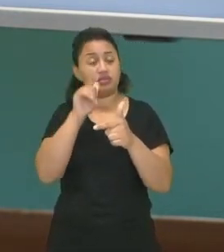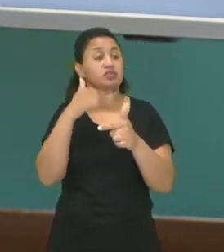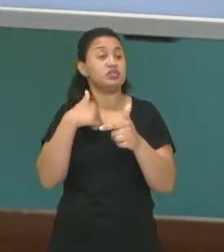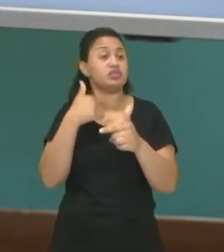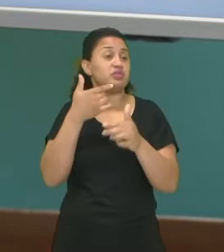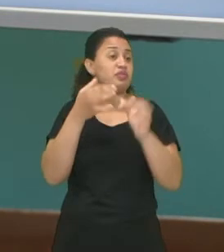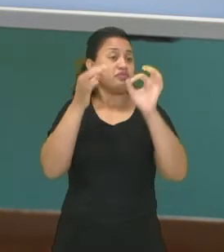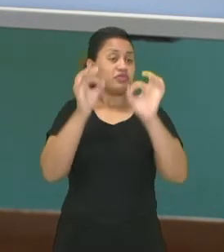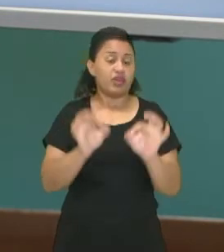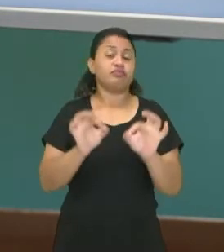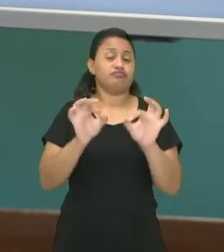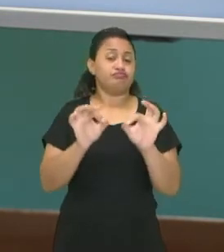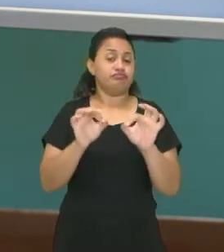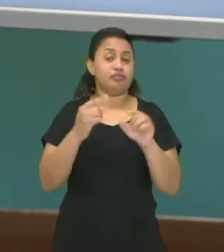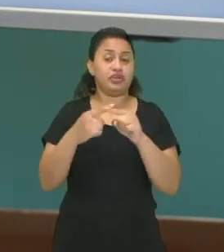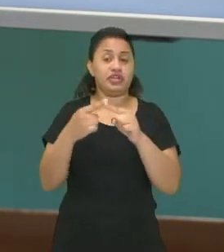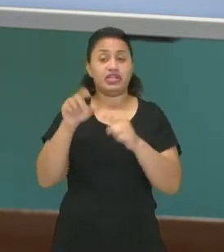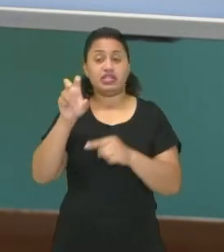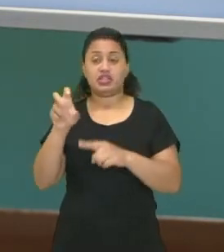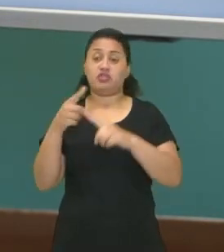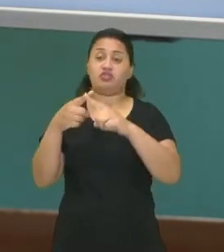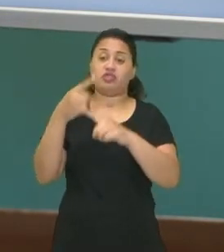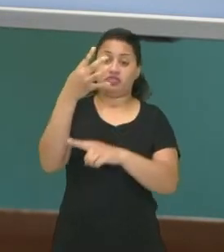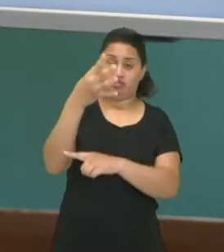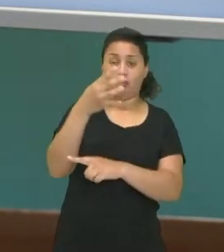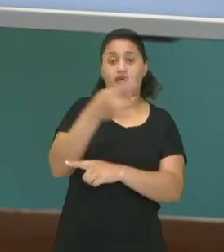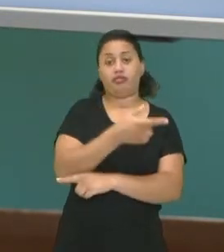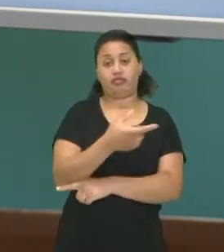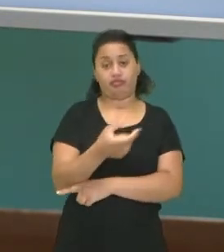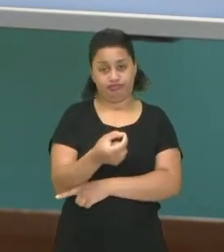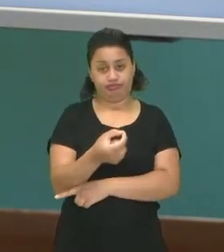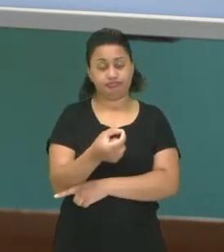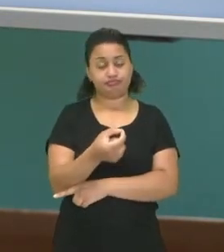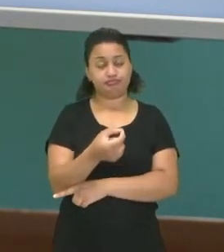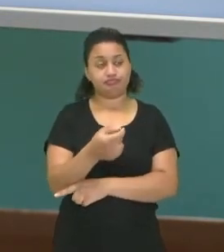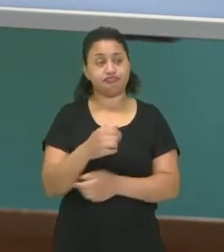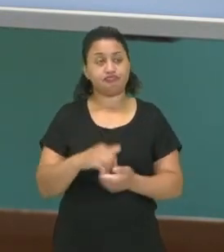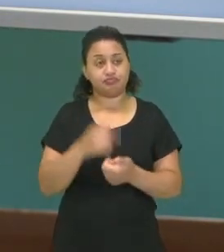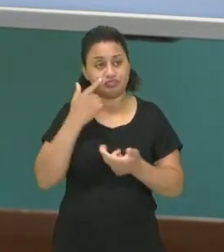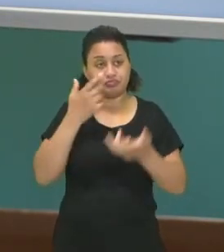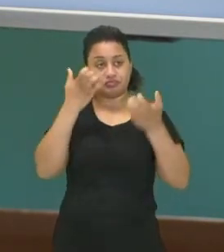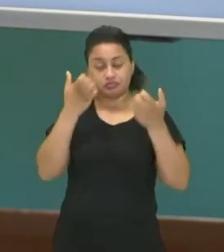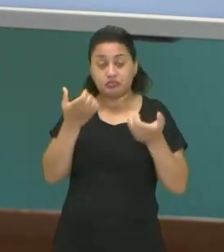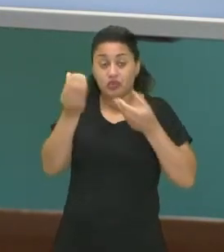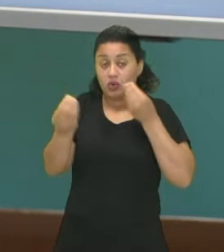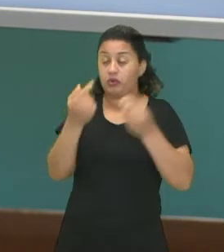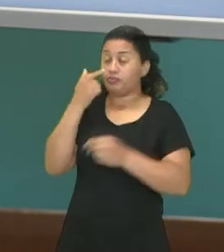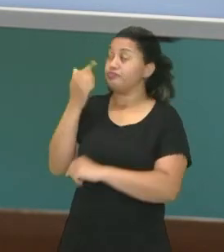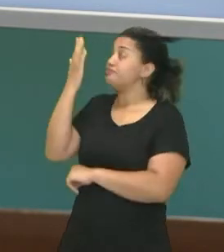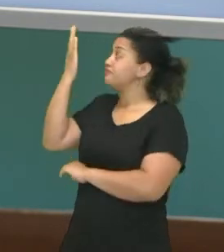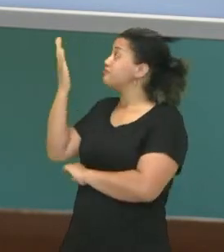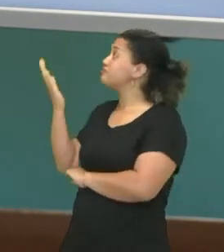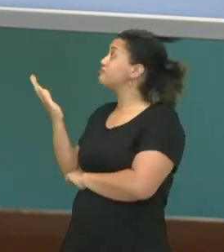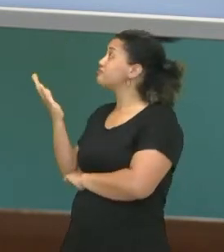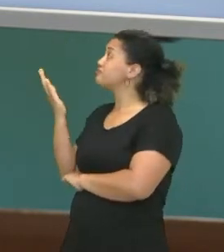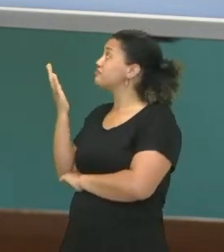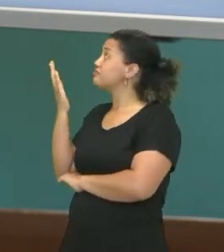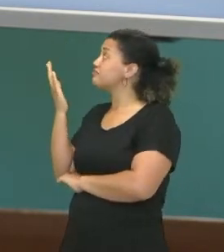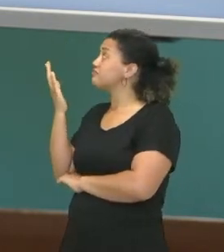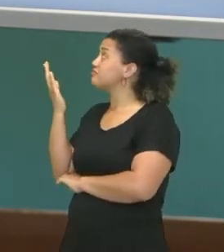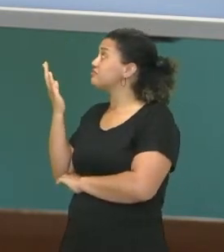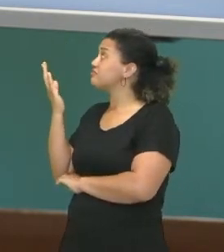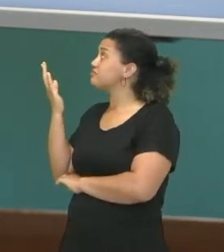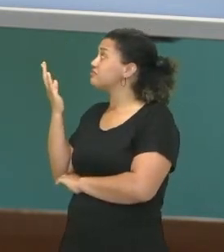dar exatamente certinho, né? Que vai dar 5 e vai dar exatamente ali o resultado, né? Vai fechar, não vai deixar nenhum resto, tá bom? Então,